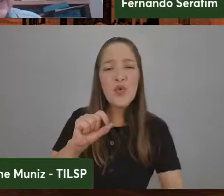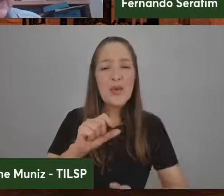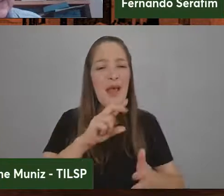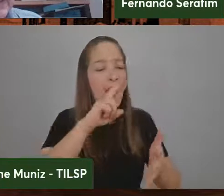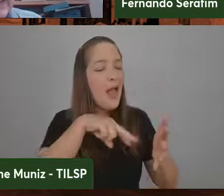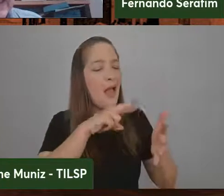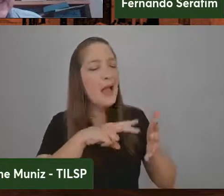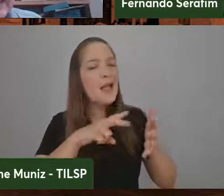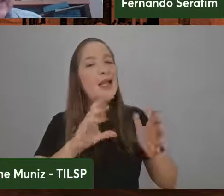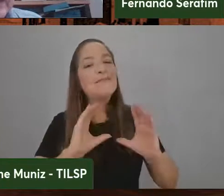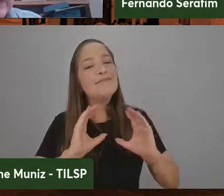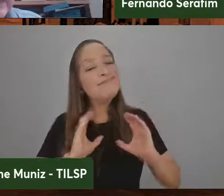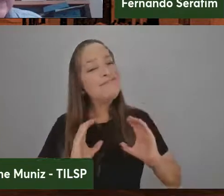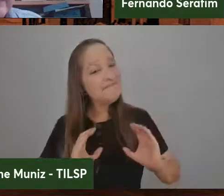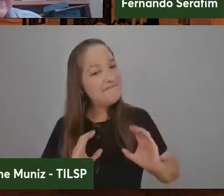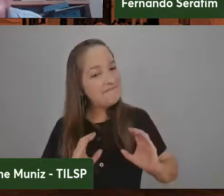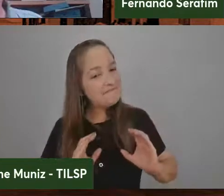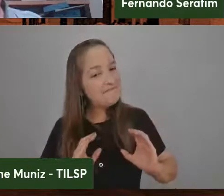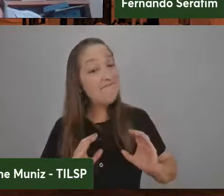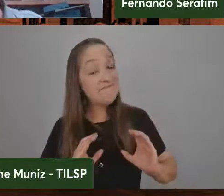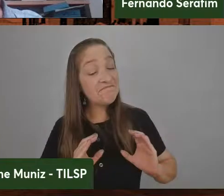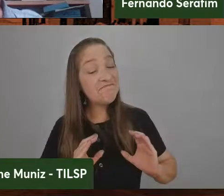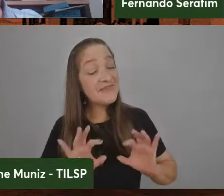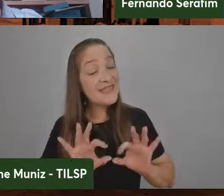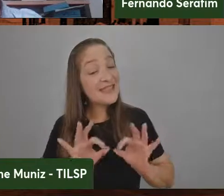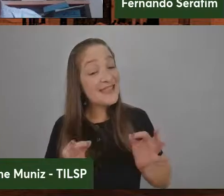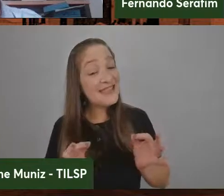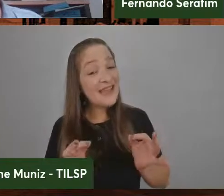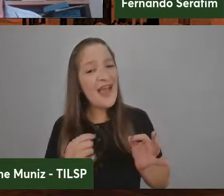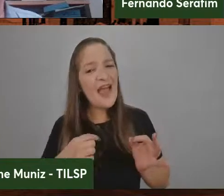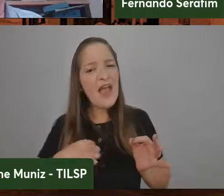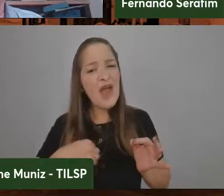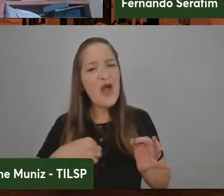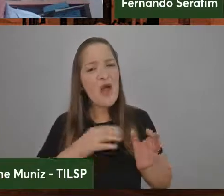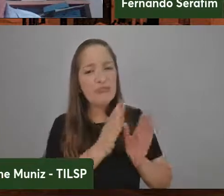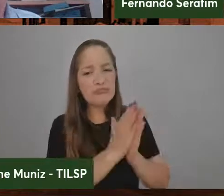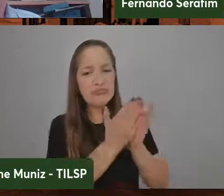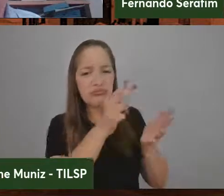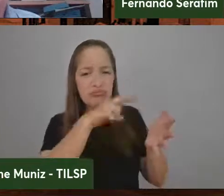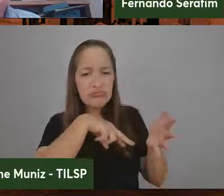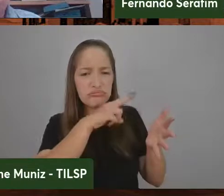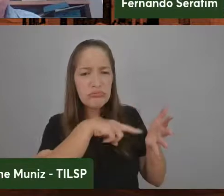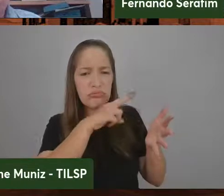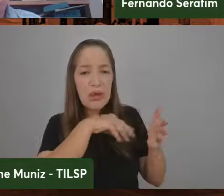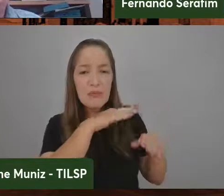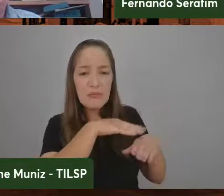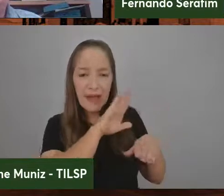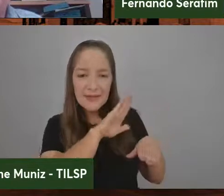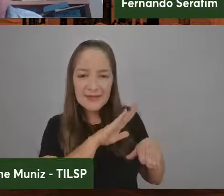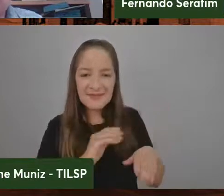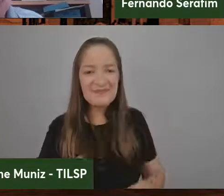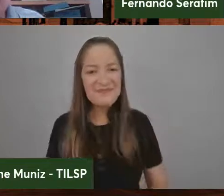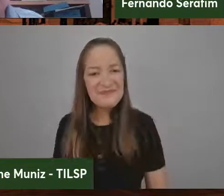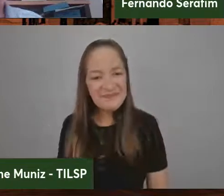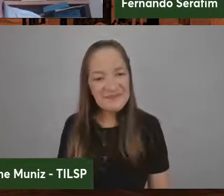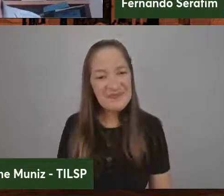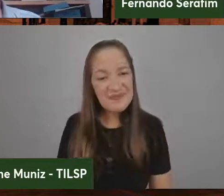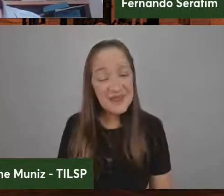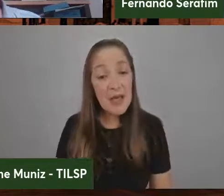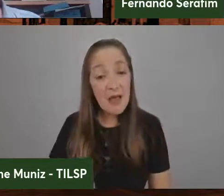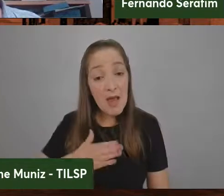civilizado do que escrever, e eu leio mais do que eu escrevo. Uhum. No meu